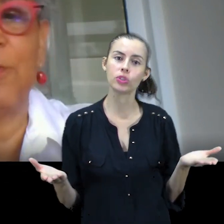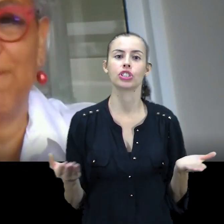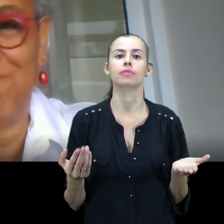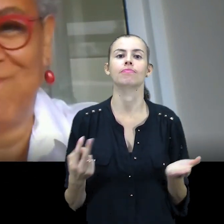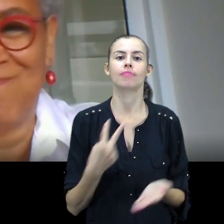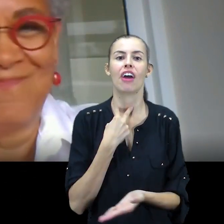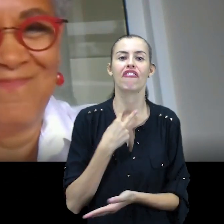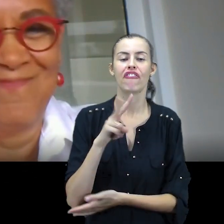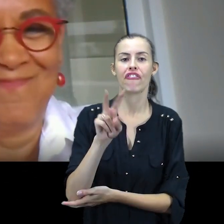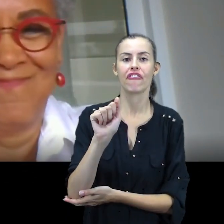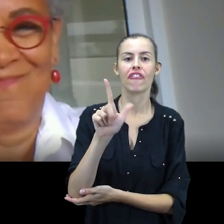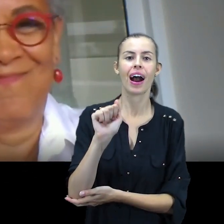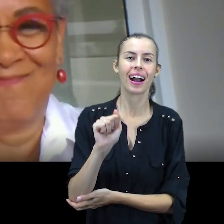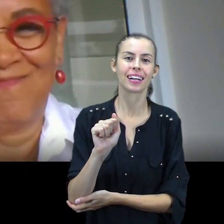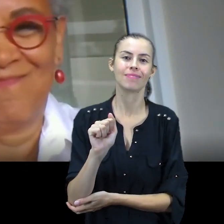Obrigada, viu?